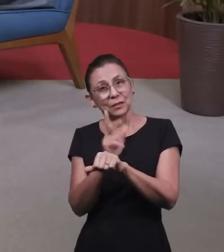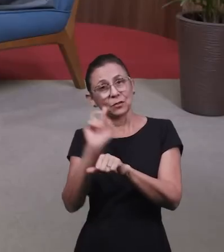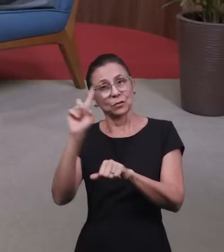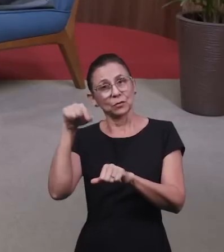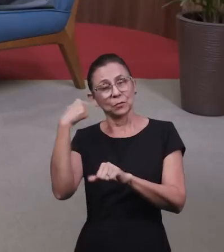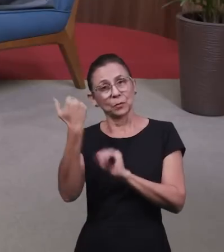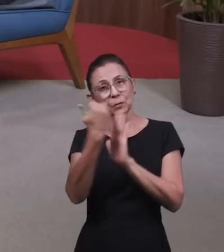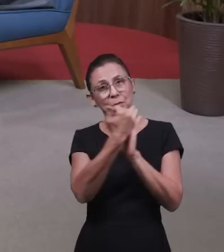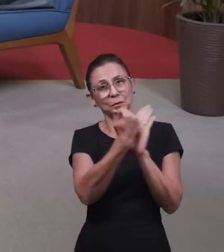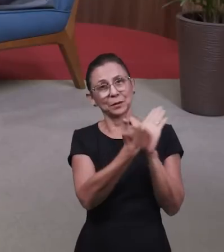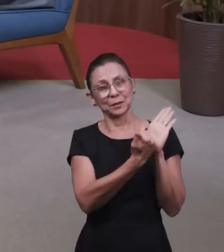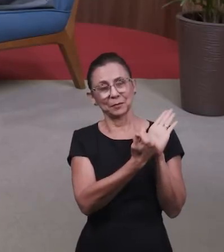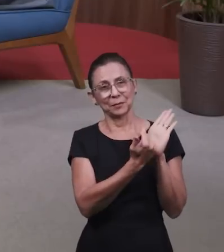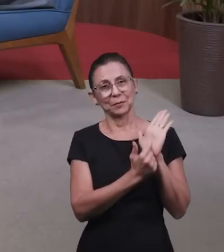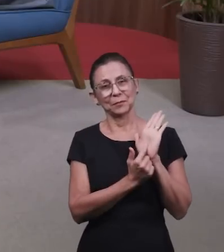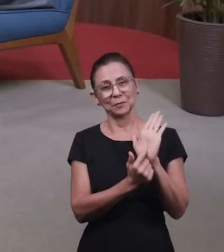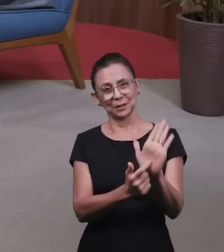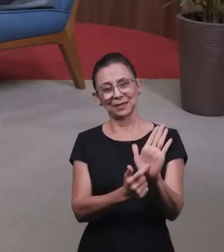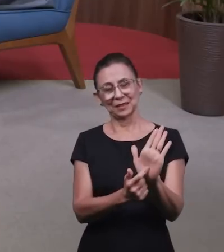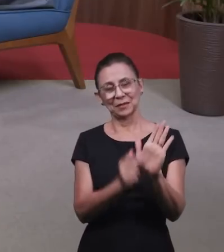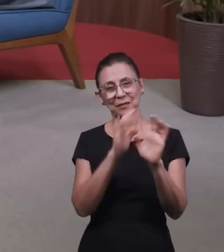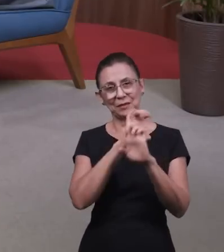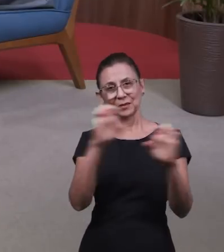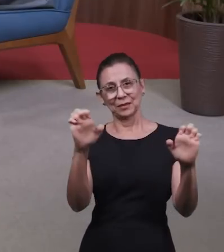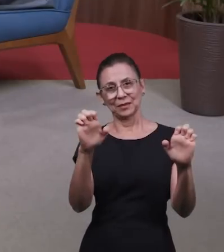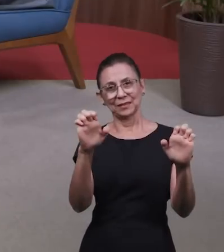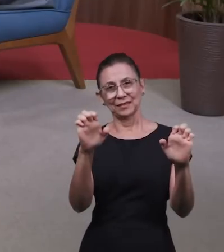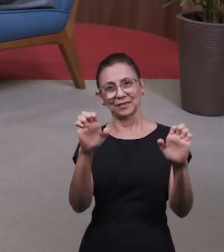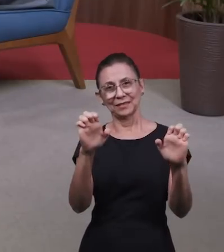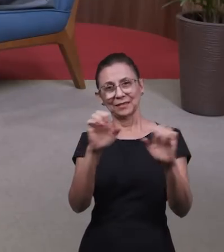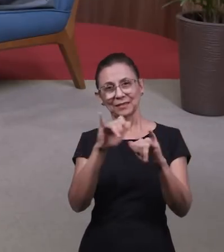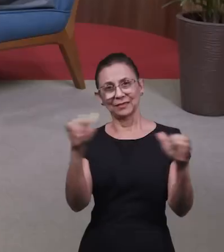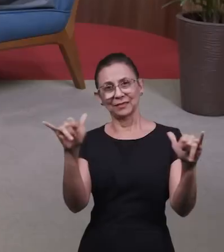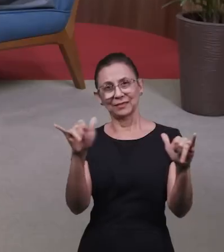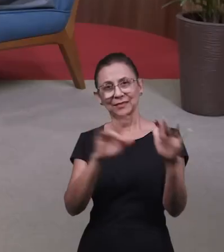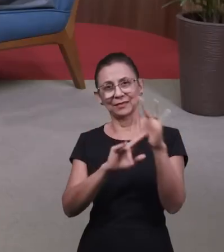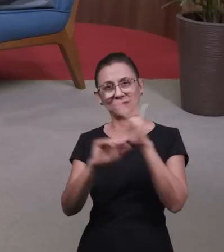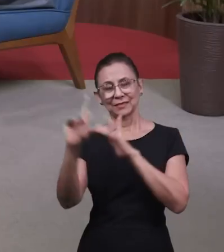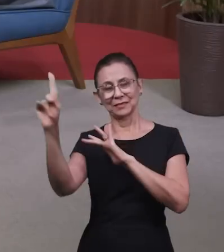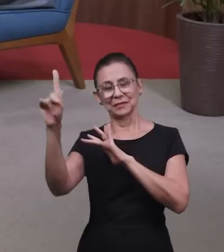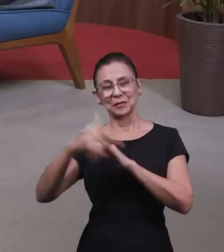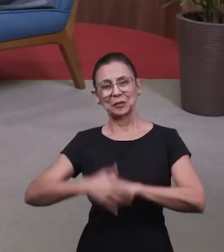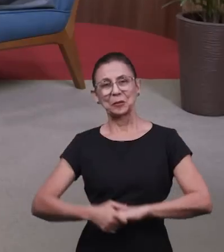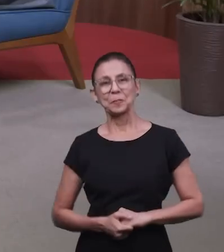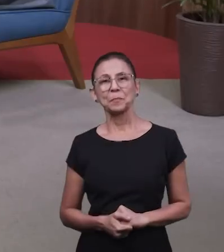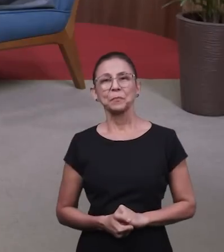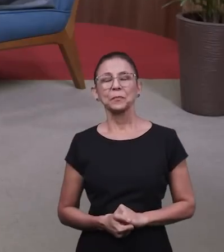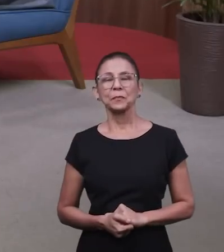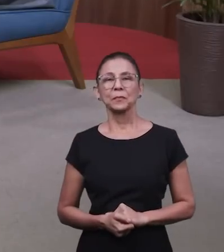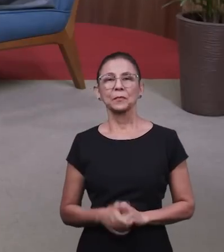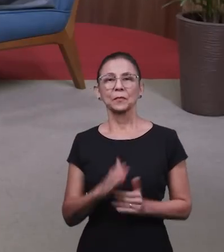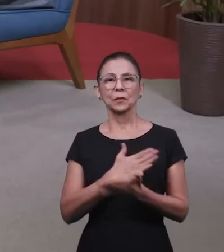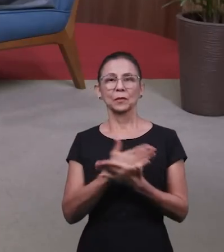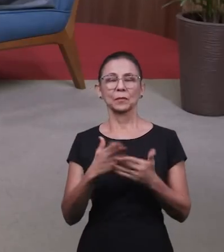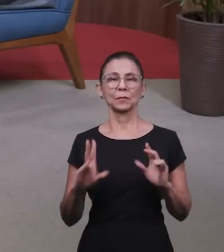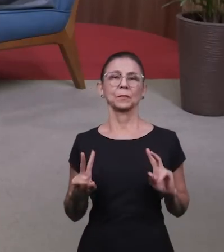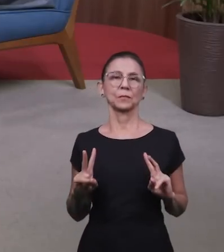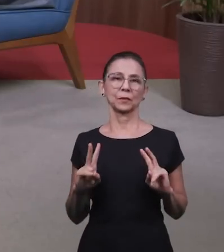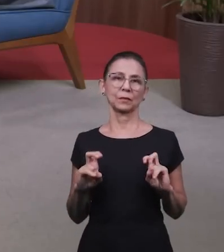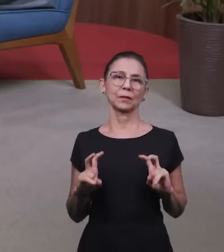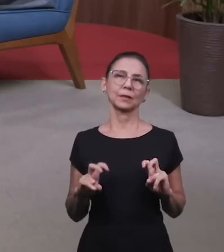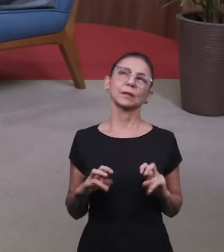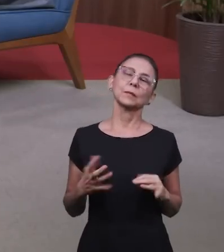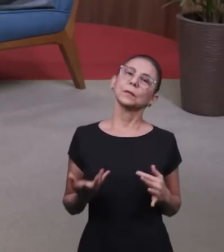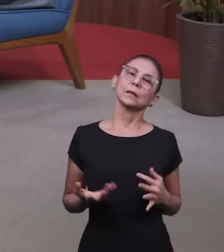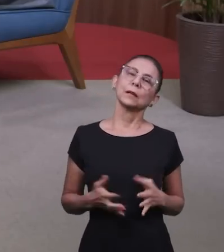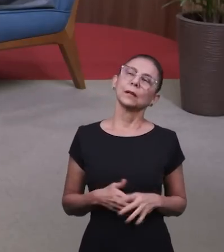na próxima edição do programa Anunciando o Evangelho Eterno. Vamos entrar então no tema, que é o tema que nós